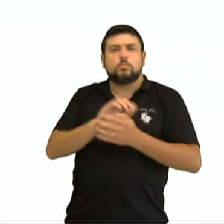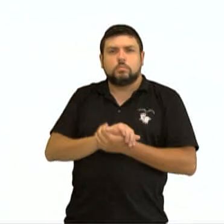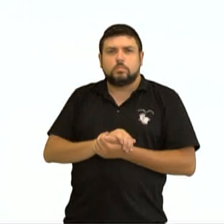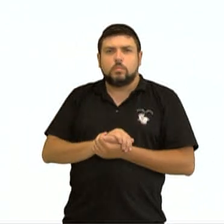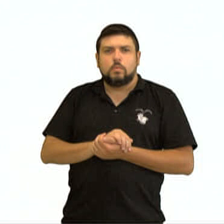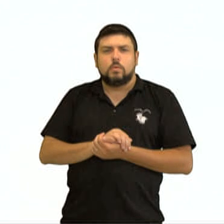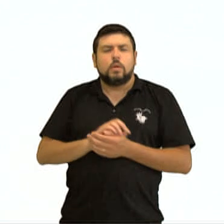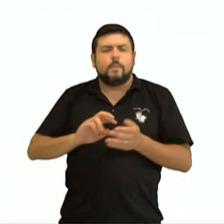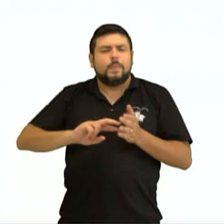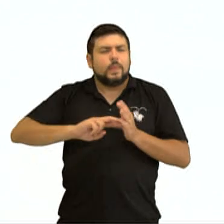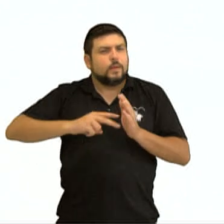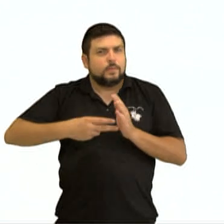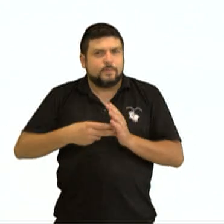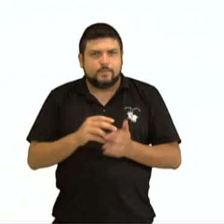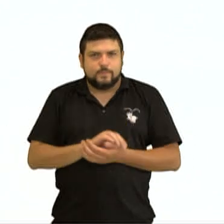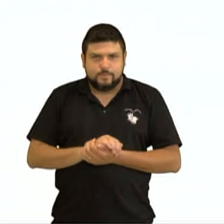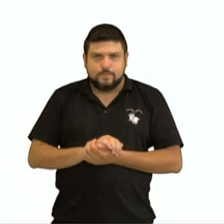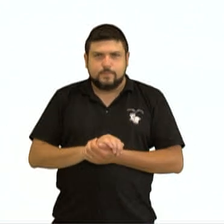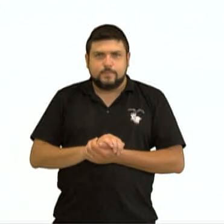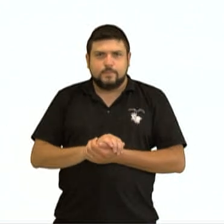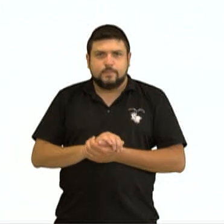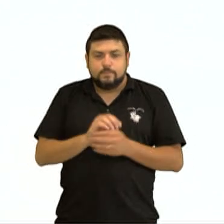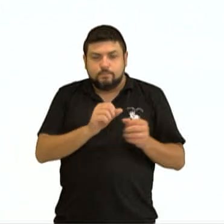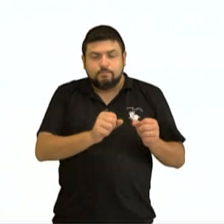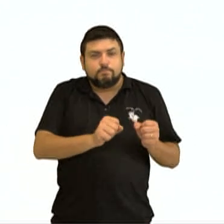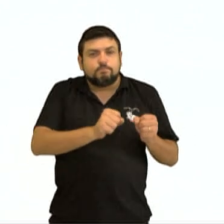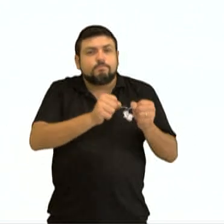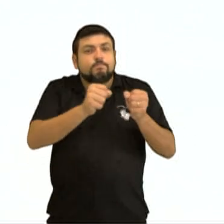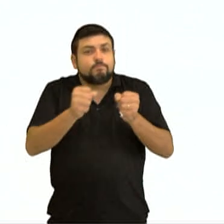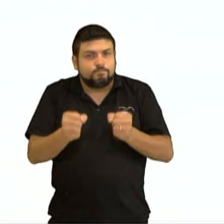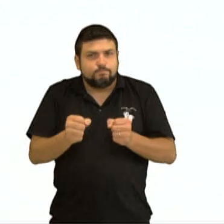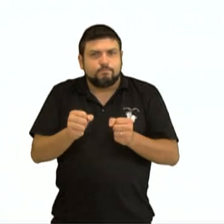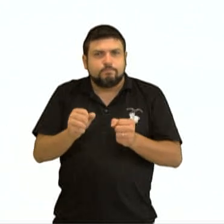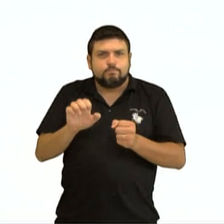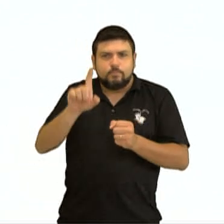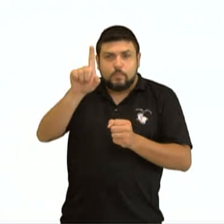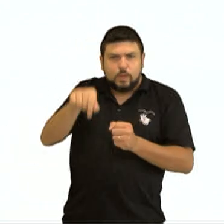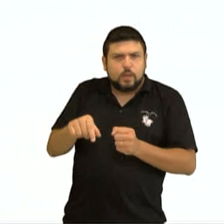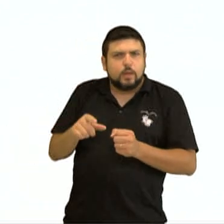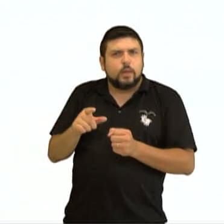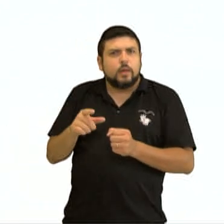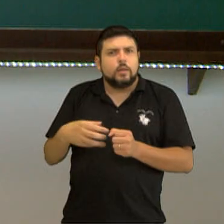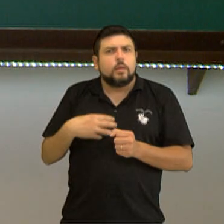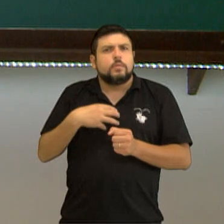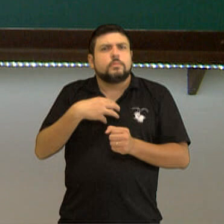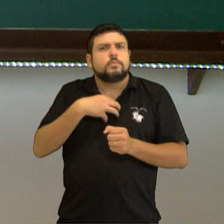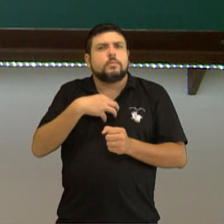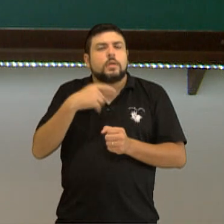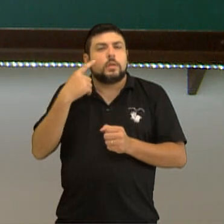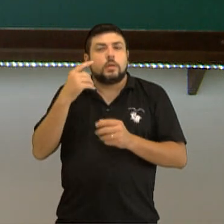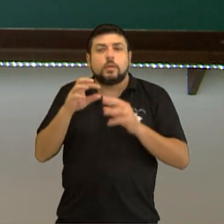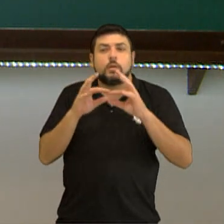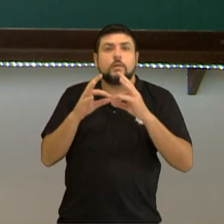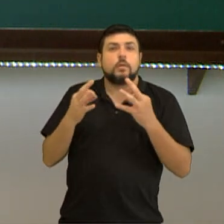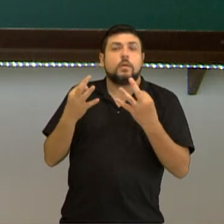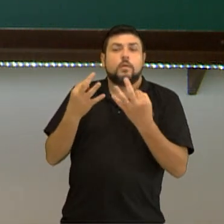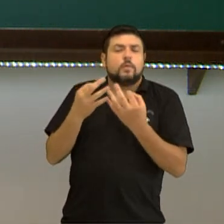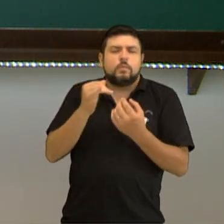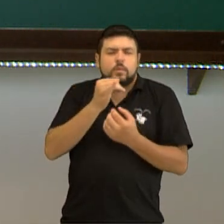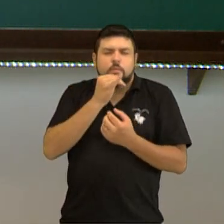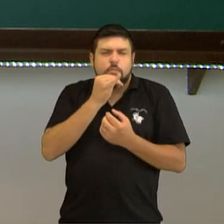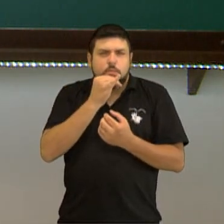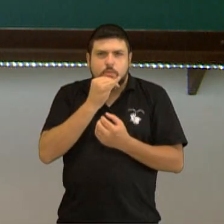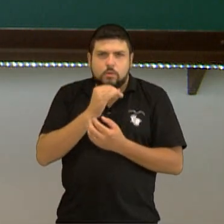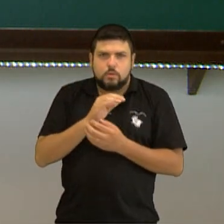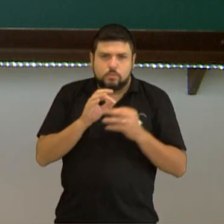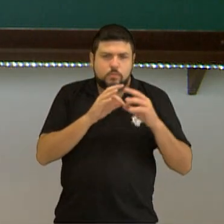poder, ainda que poder ainda de forma indireta, digamos, dentro de uma instituição como a família, mas dentro de